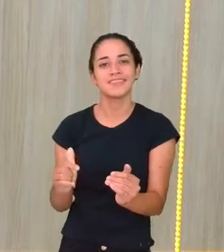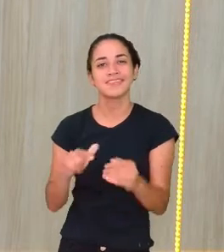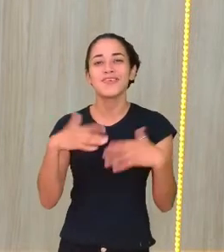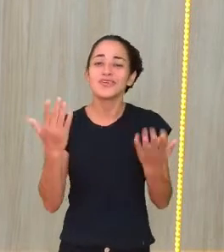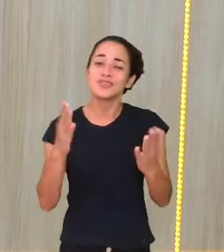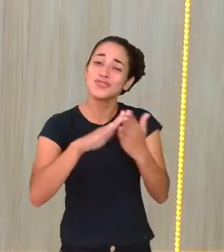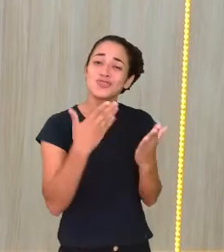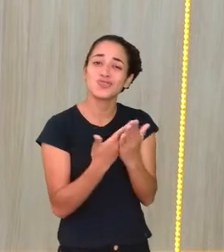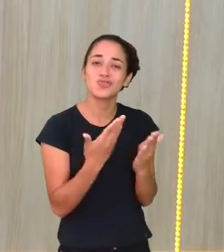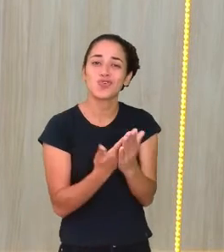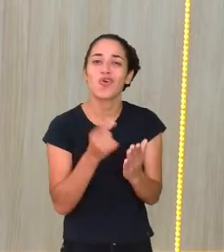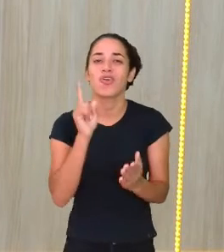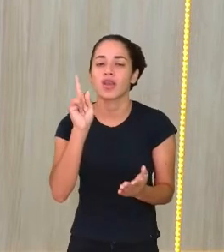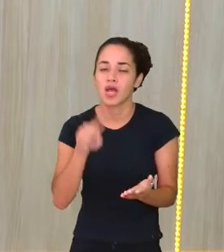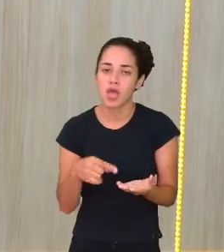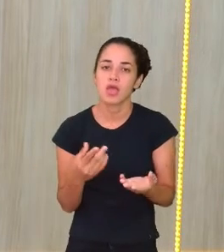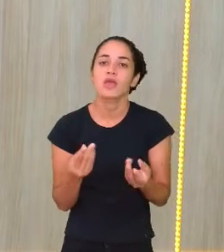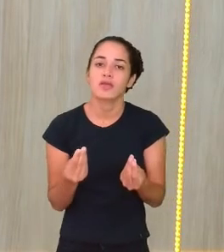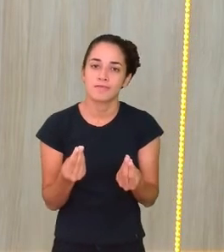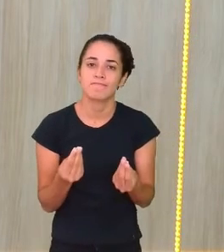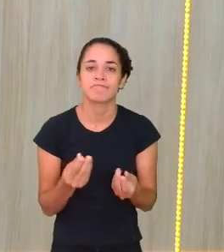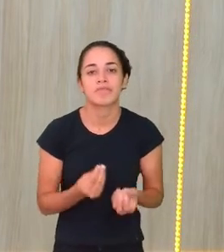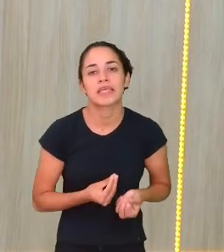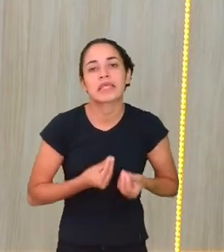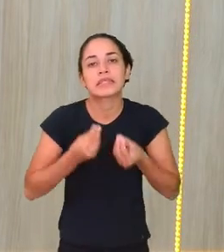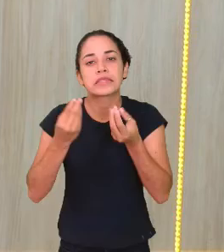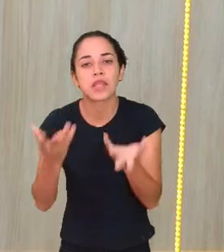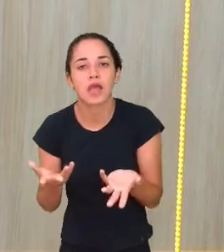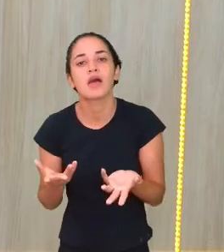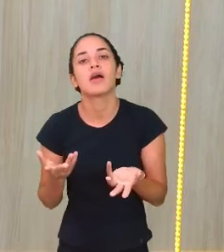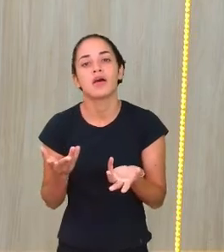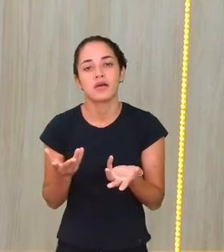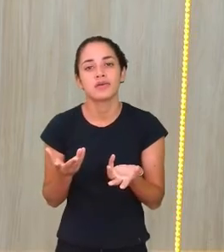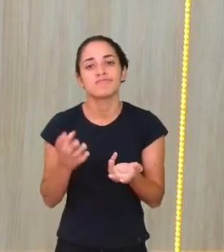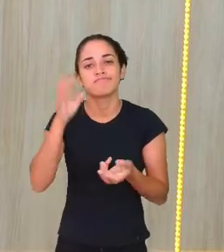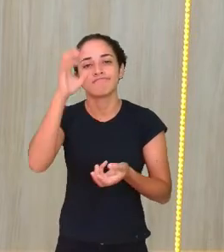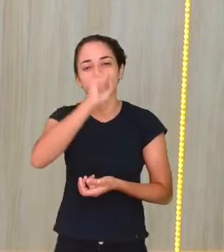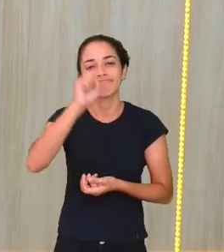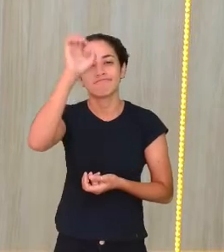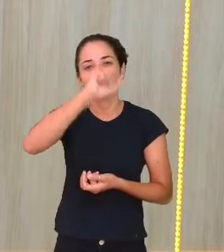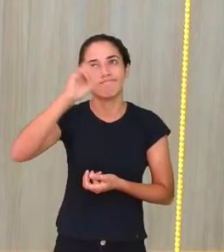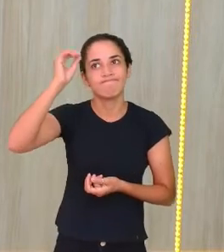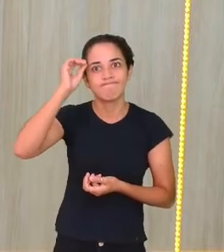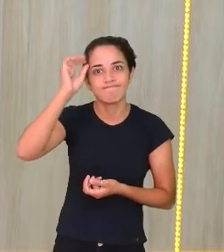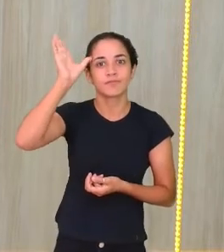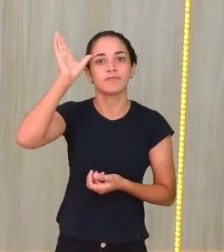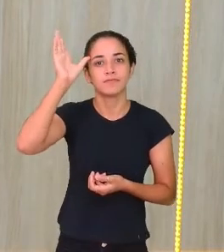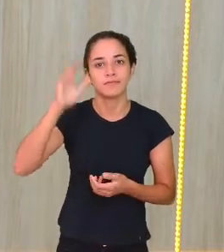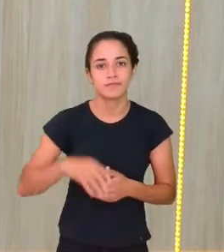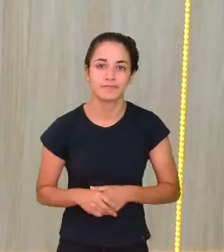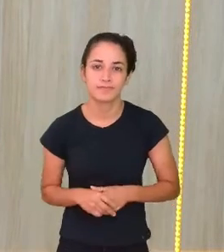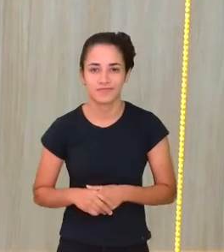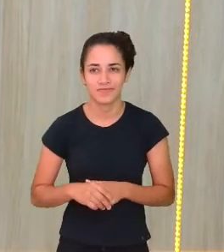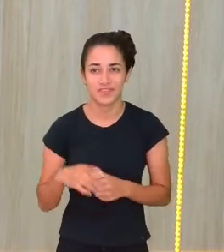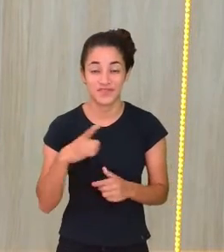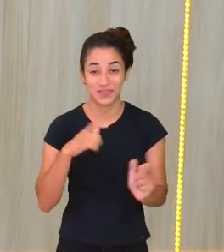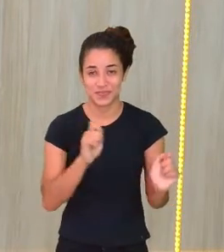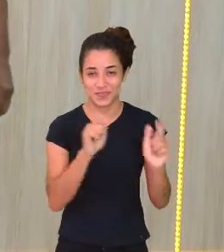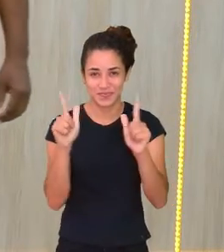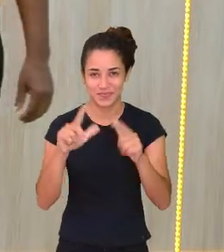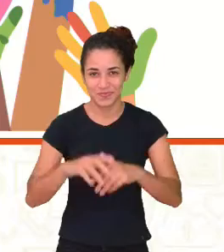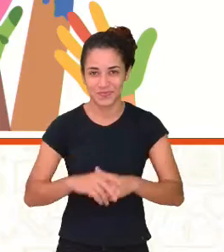ele está de verdade para proporcionar esse aprender do estudante. Mas vamos ver aqui na